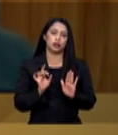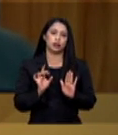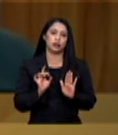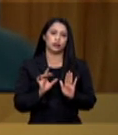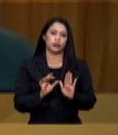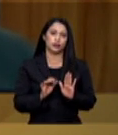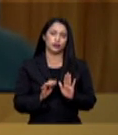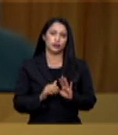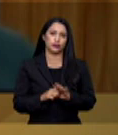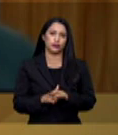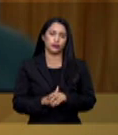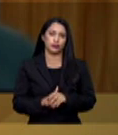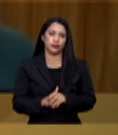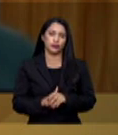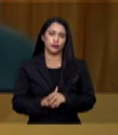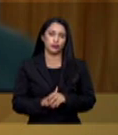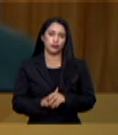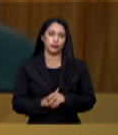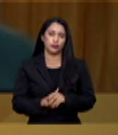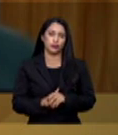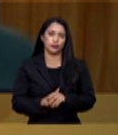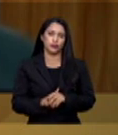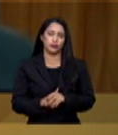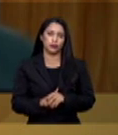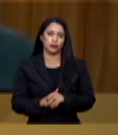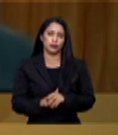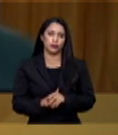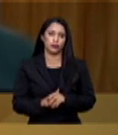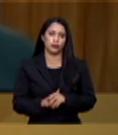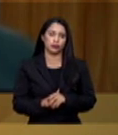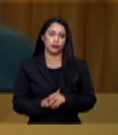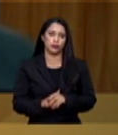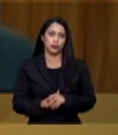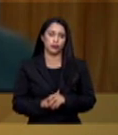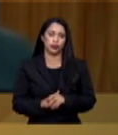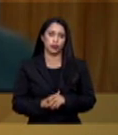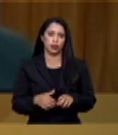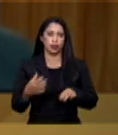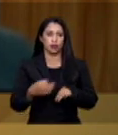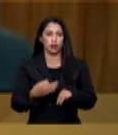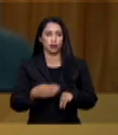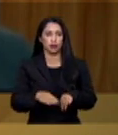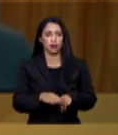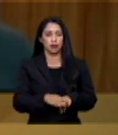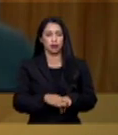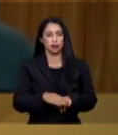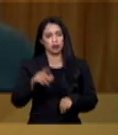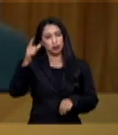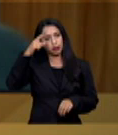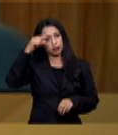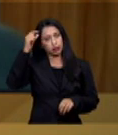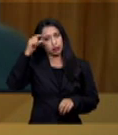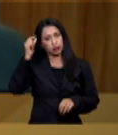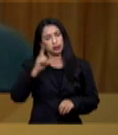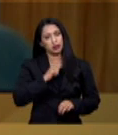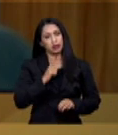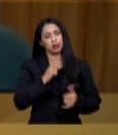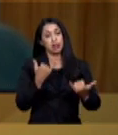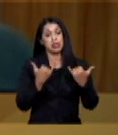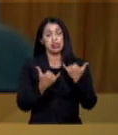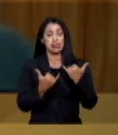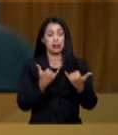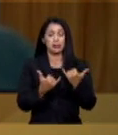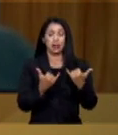em princípio, não modulo, embora me sensibilize com a observação do ministro Luiz Roberto, que é real, de que em casos